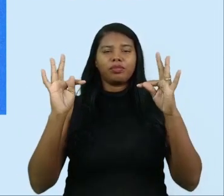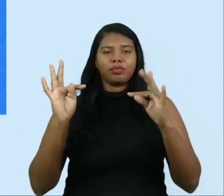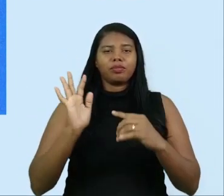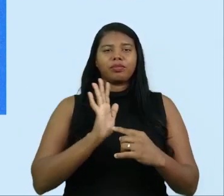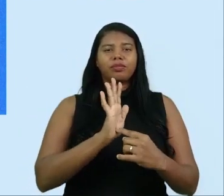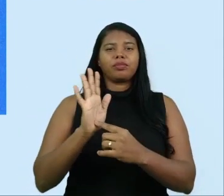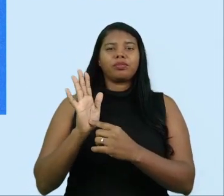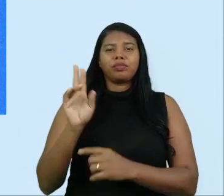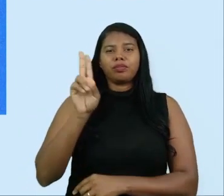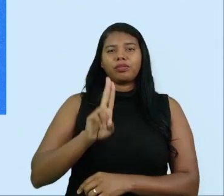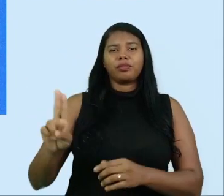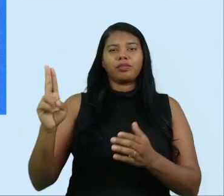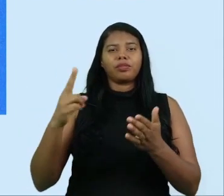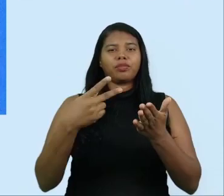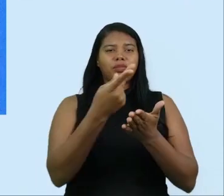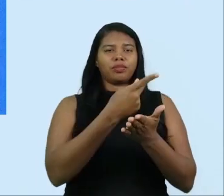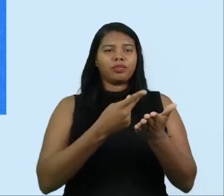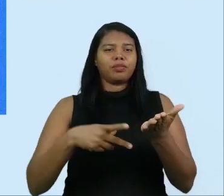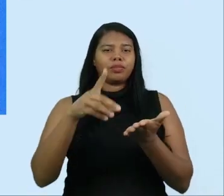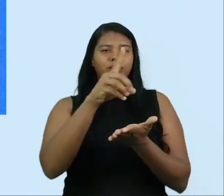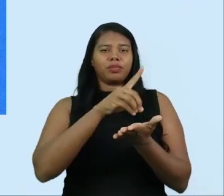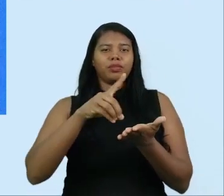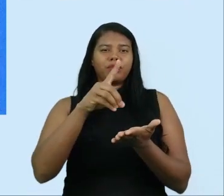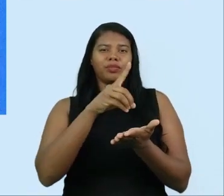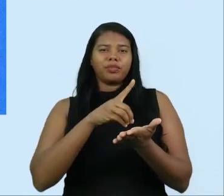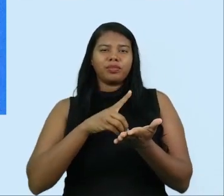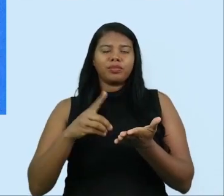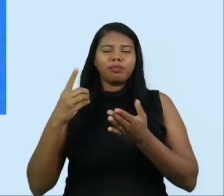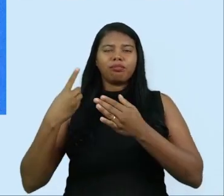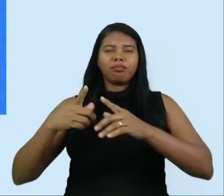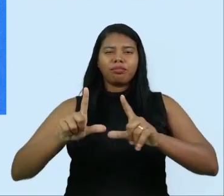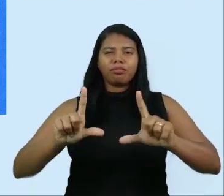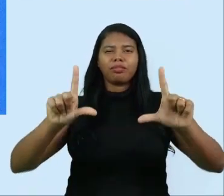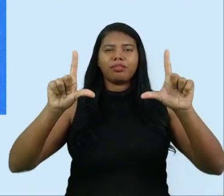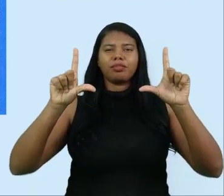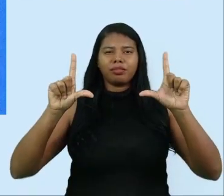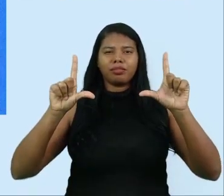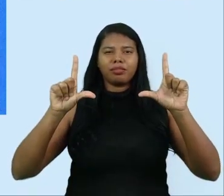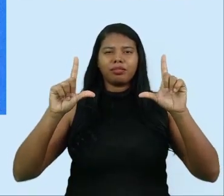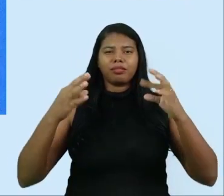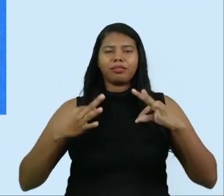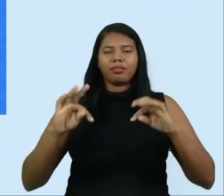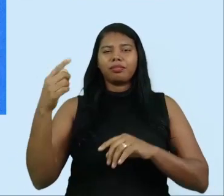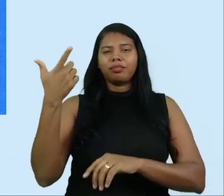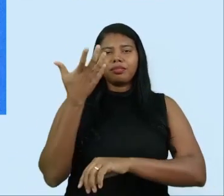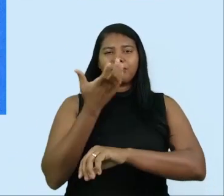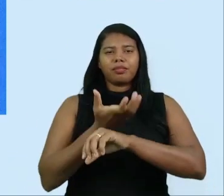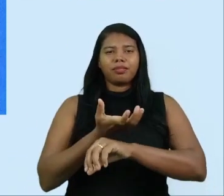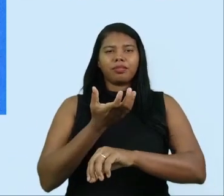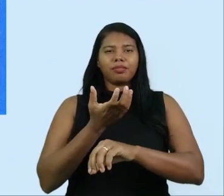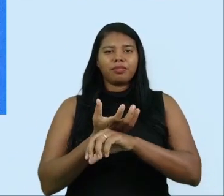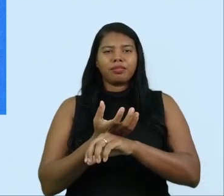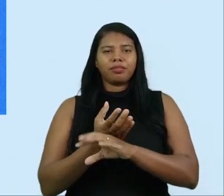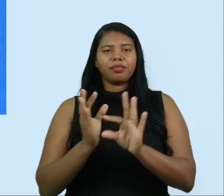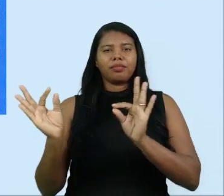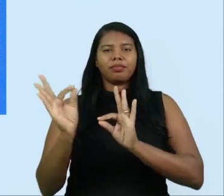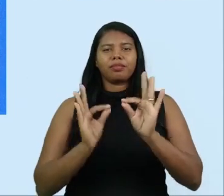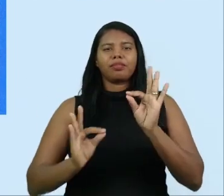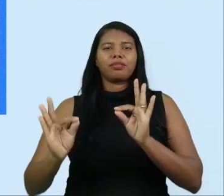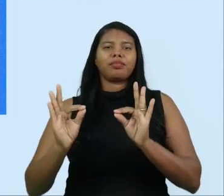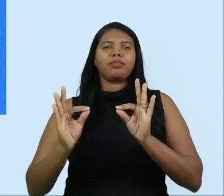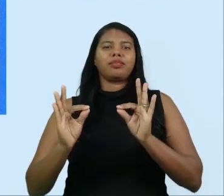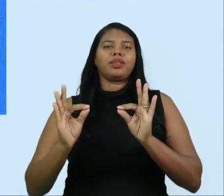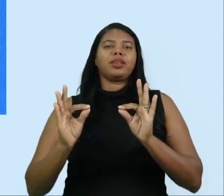consideração seus usos nos projetos gráficos. E falar de imagem digital, nessa segunda competência trataremos do nosso